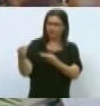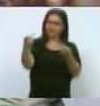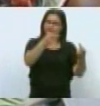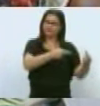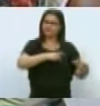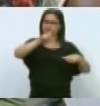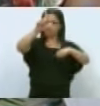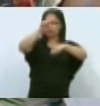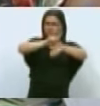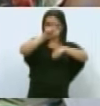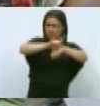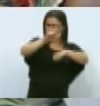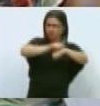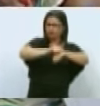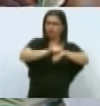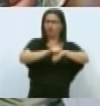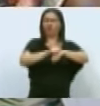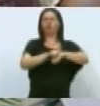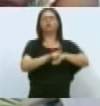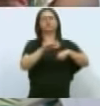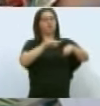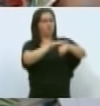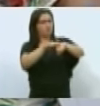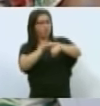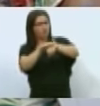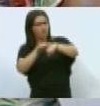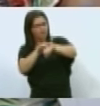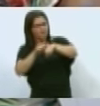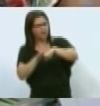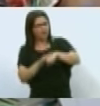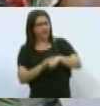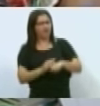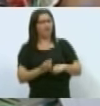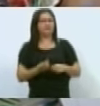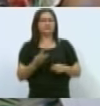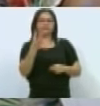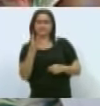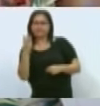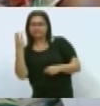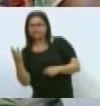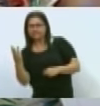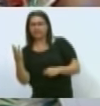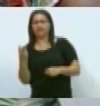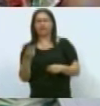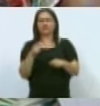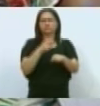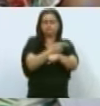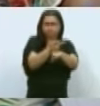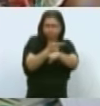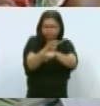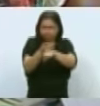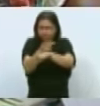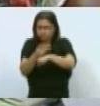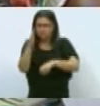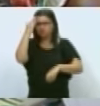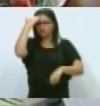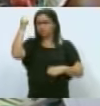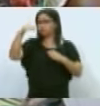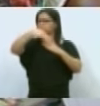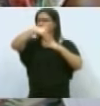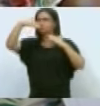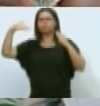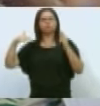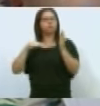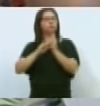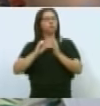os plantões da MRV, pode também acessar mrv.com.br, lá você fica por dentro de todos os